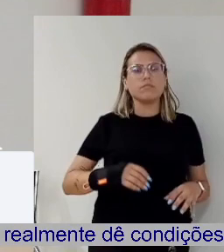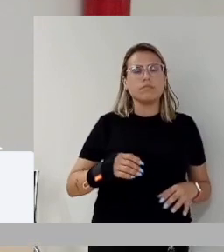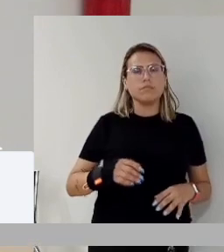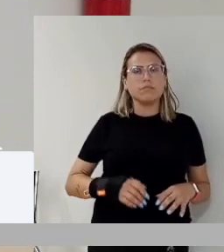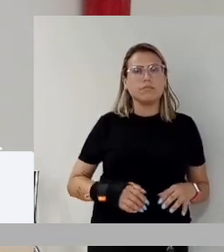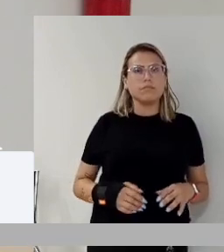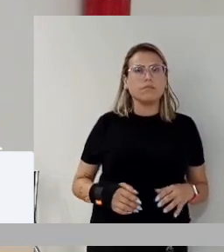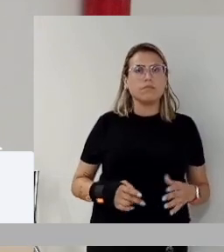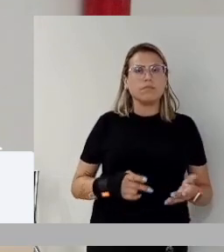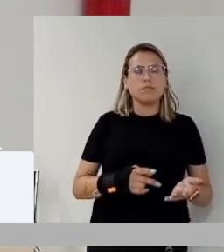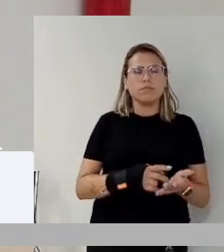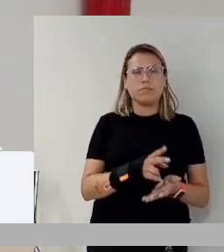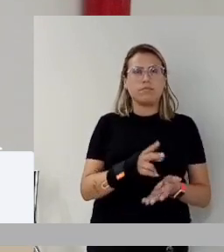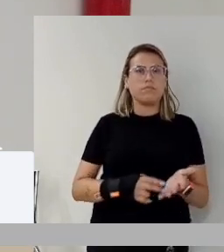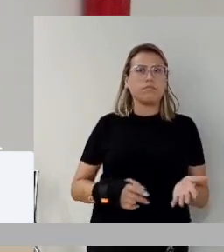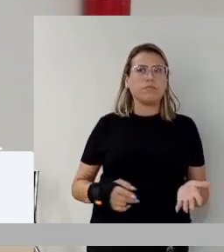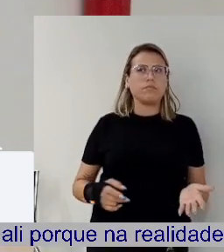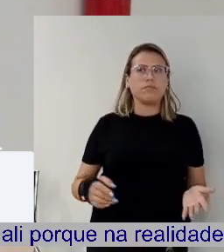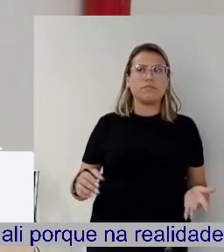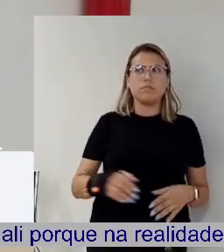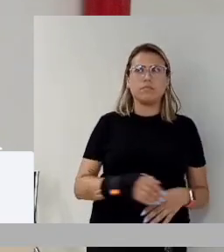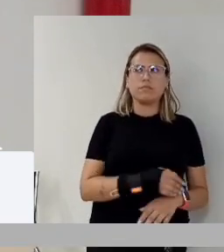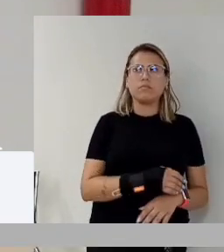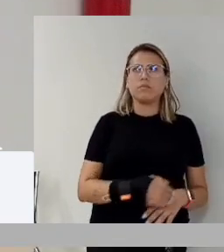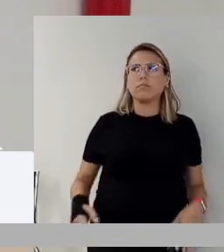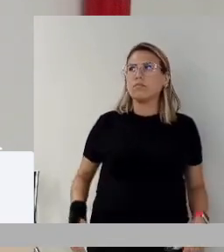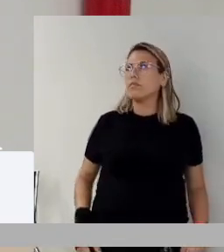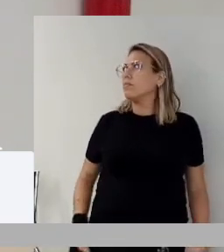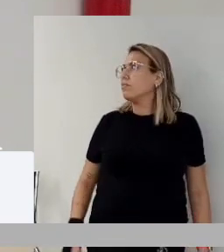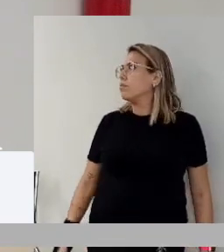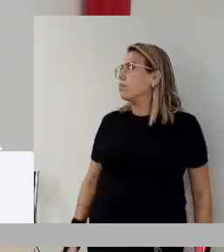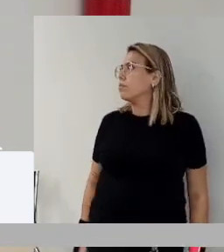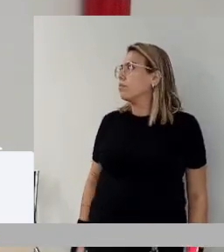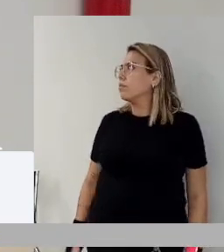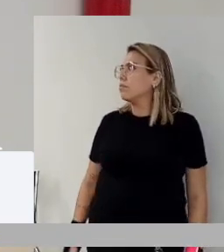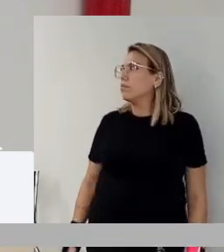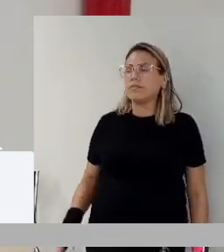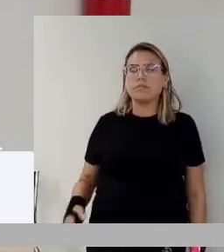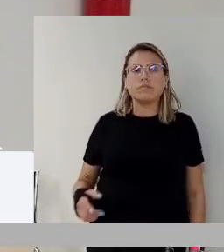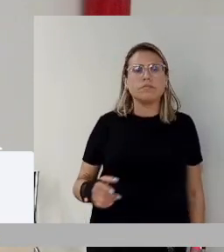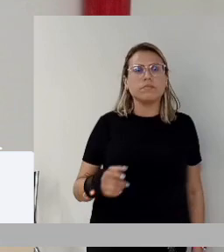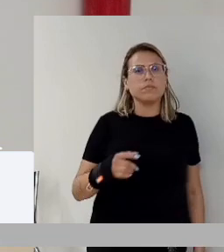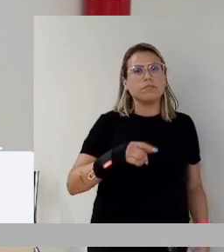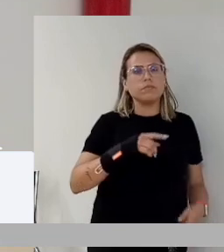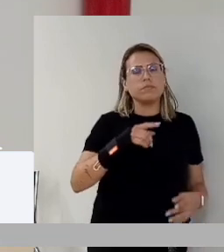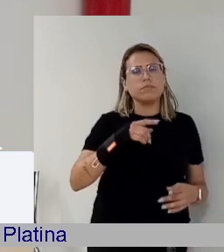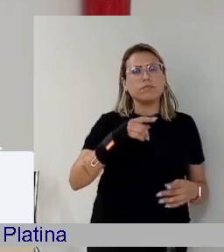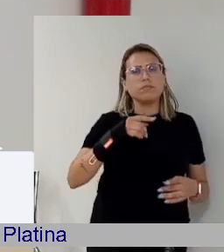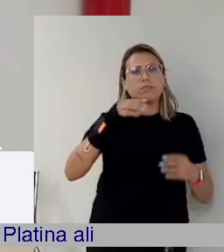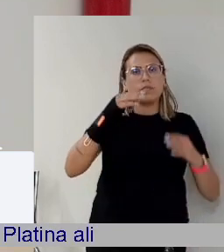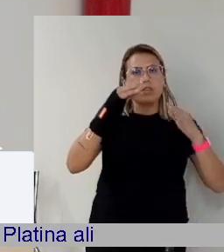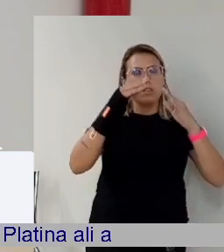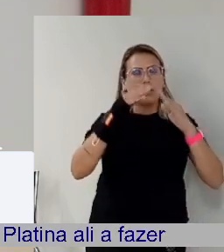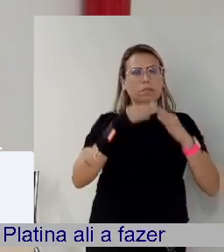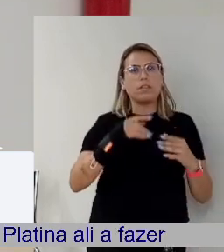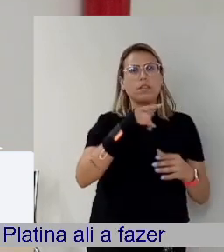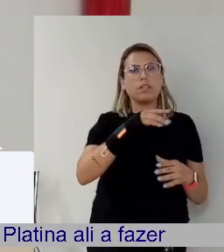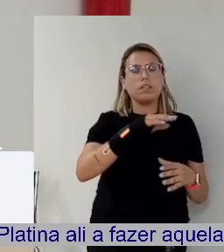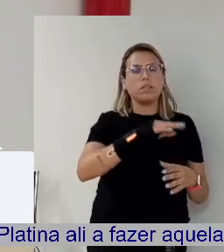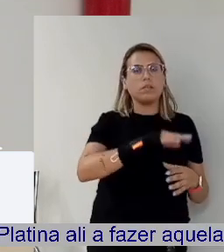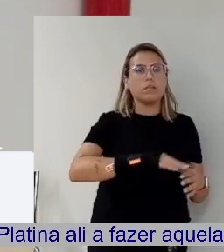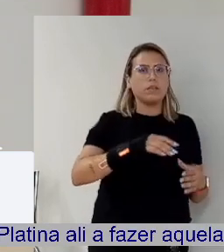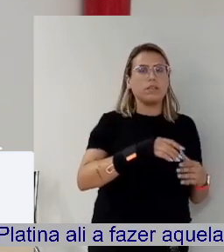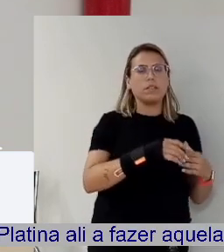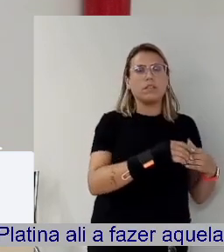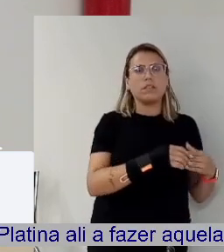ali aquela Lameiro medonho né e é uma alternativa das pessoas que moram Ali no bairro para levar aluno ali para tanto a